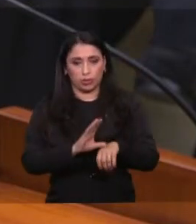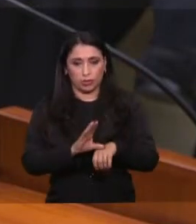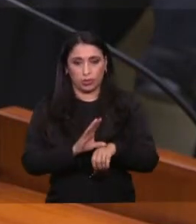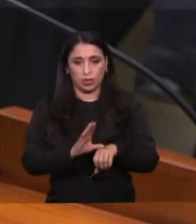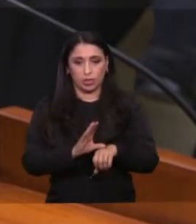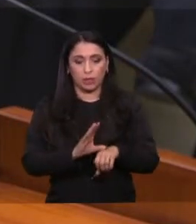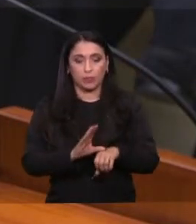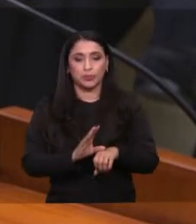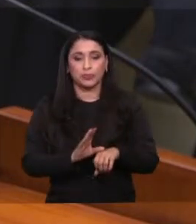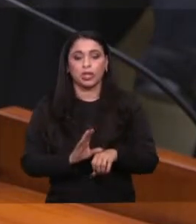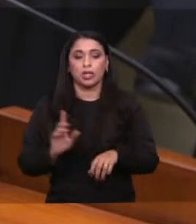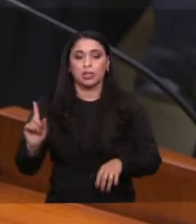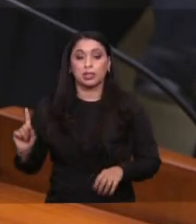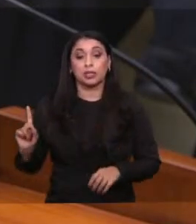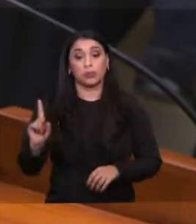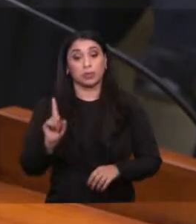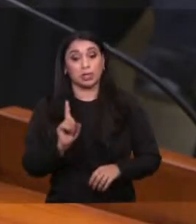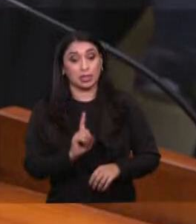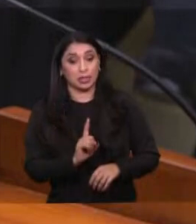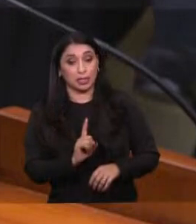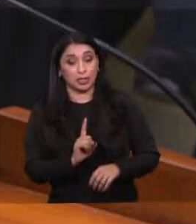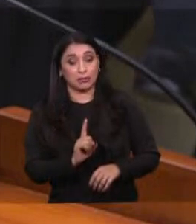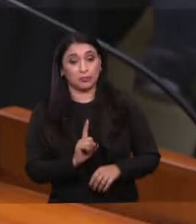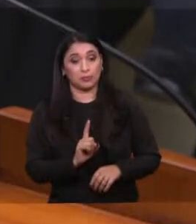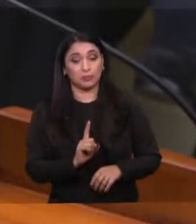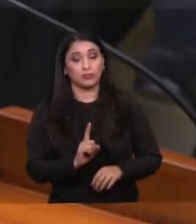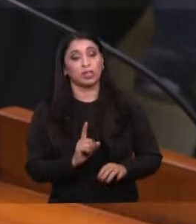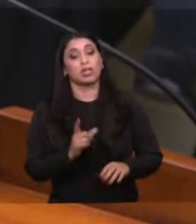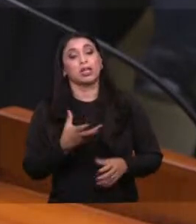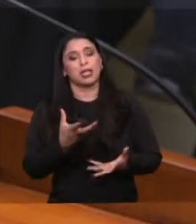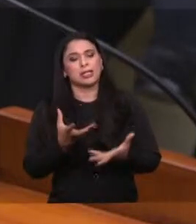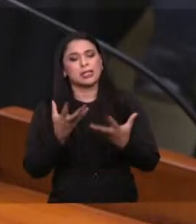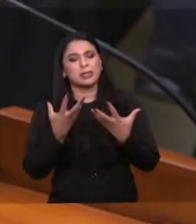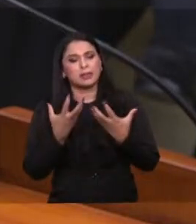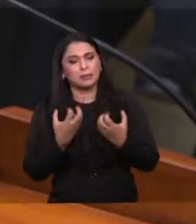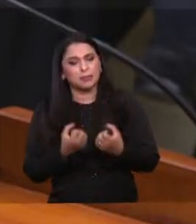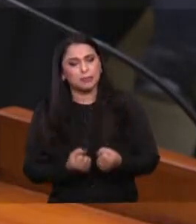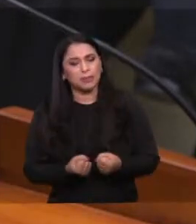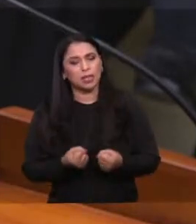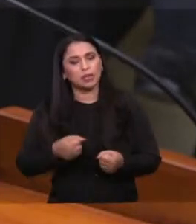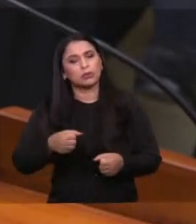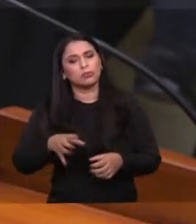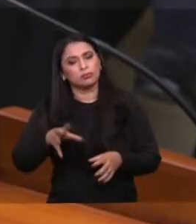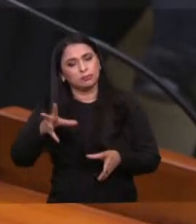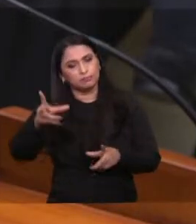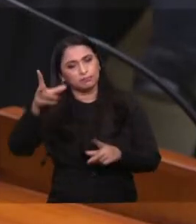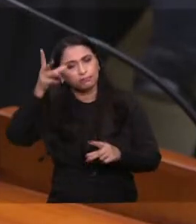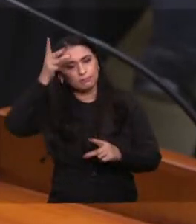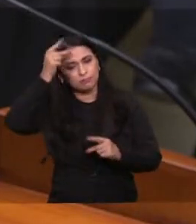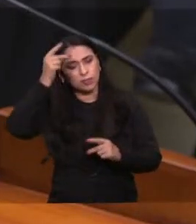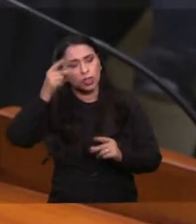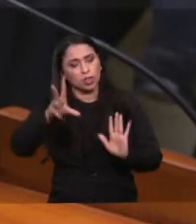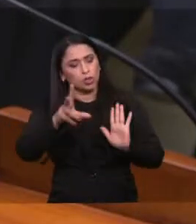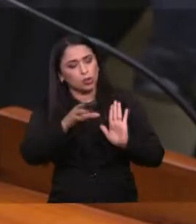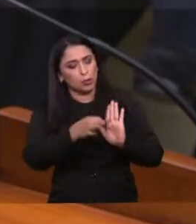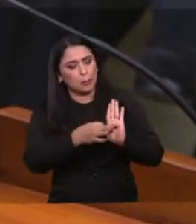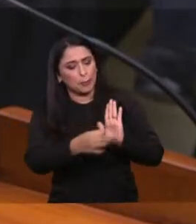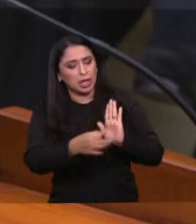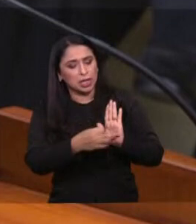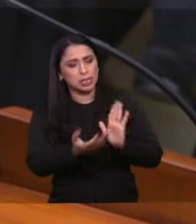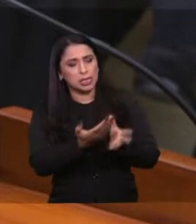dizer que estamos aqui bebendo do seu parecer nos autos. Na pauta julgamento conjunto, a DIS para dizer